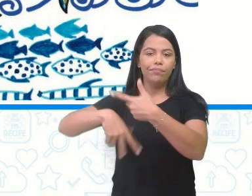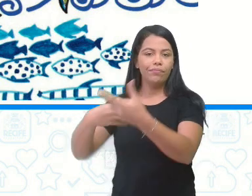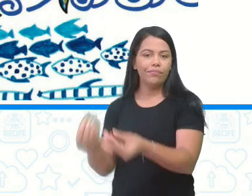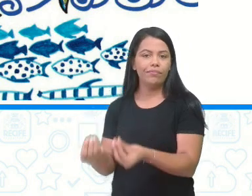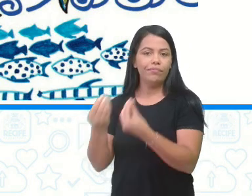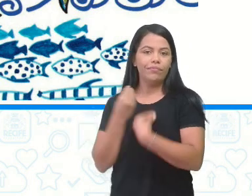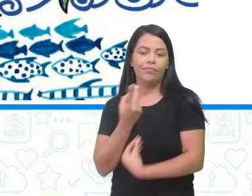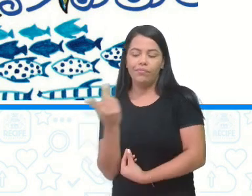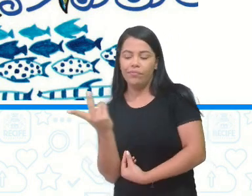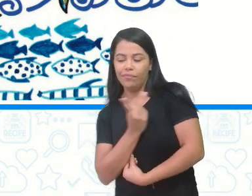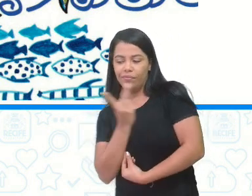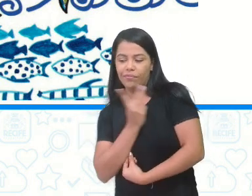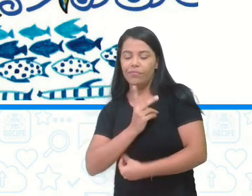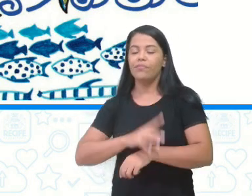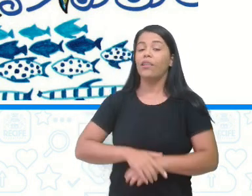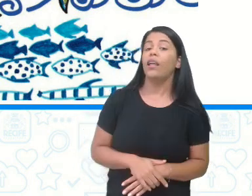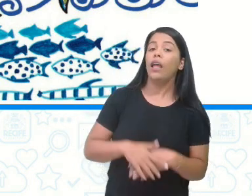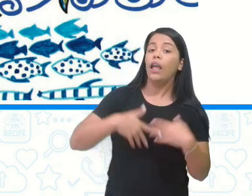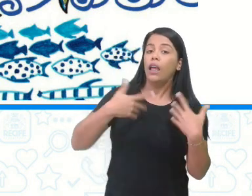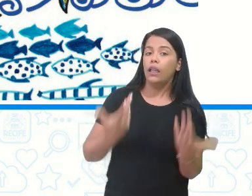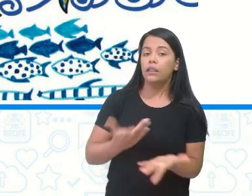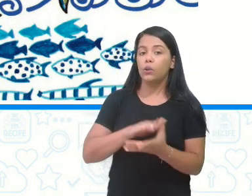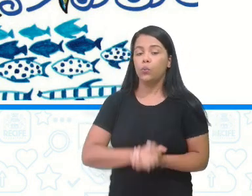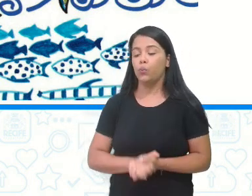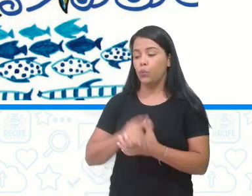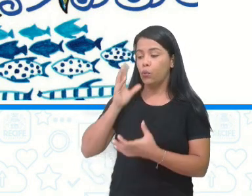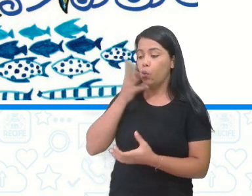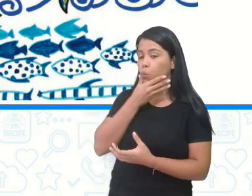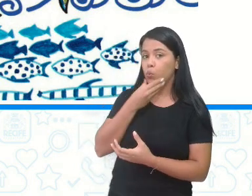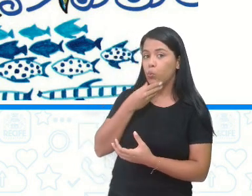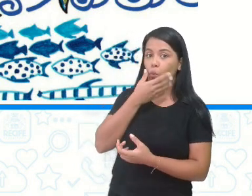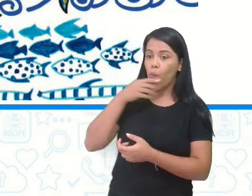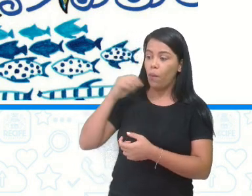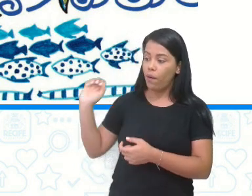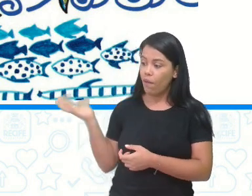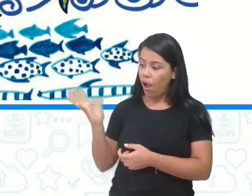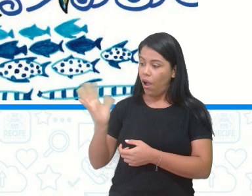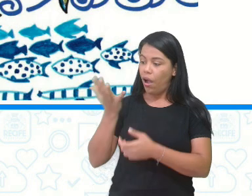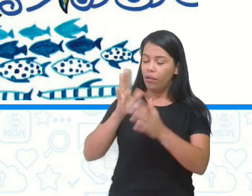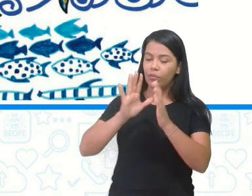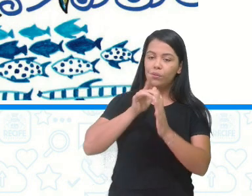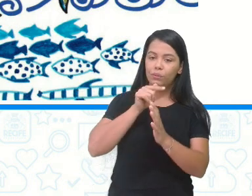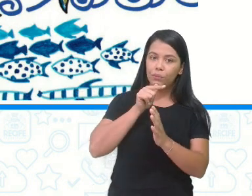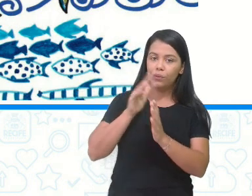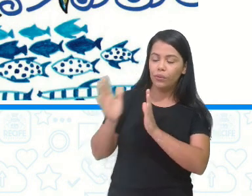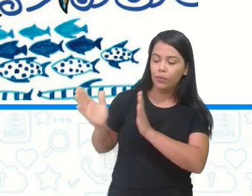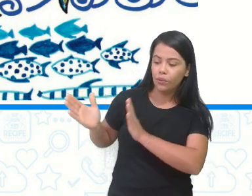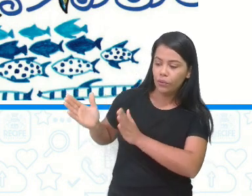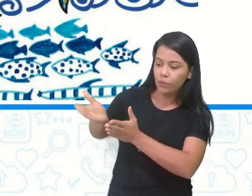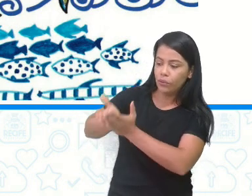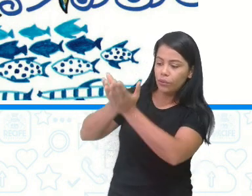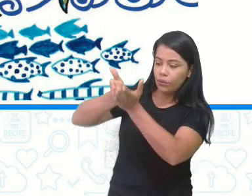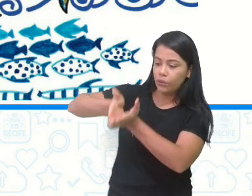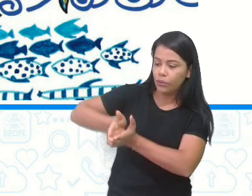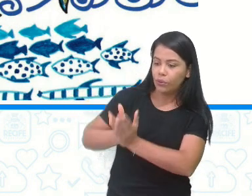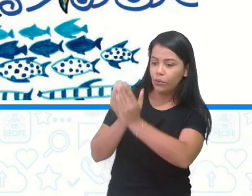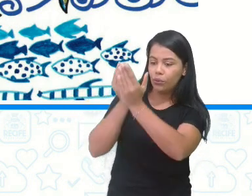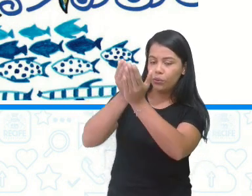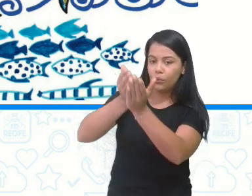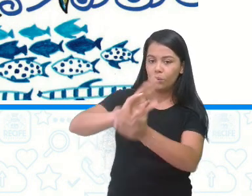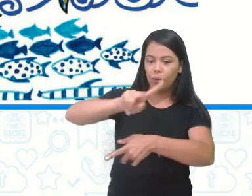os pescadores vão até o alto mar para depositar nas ondas todos